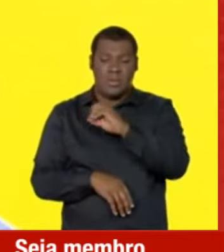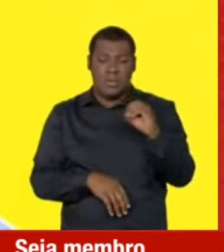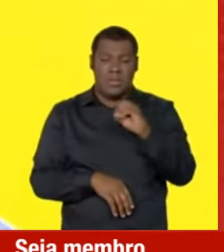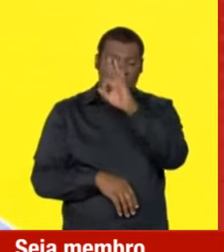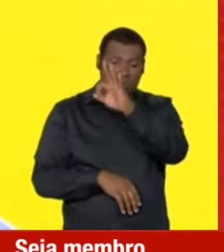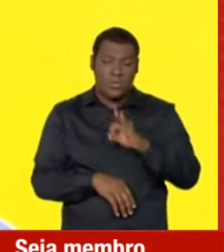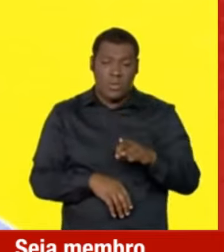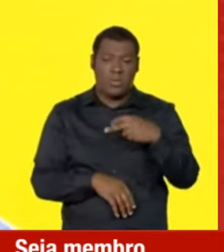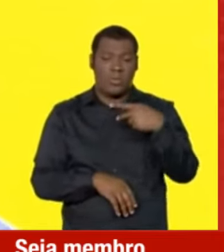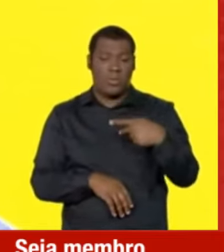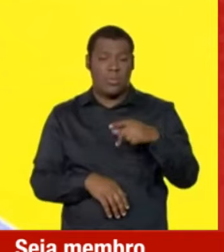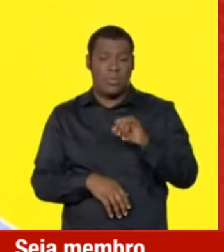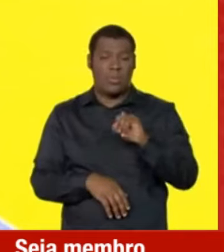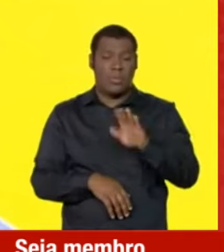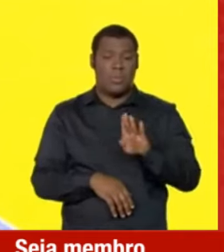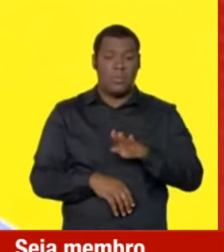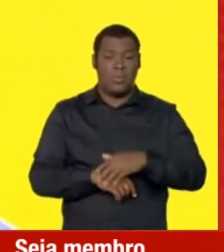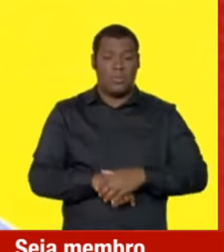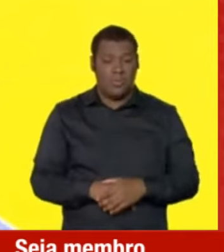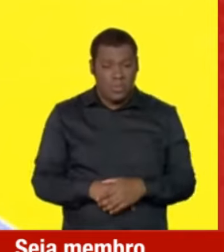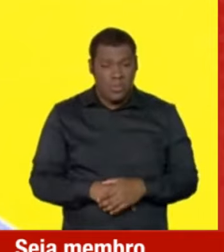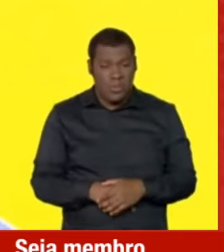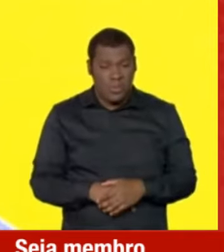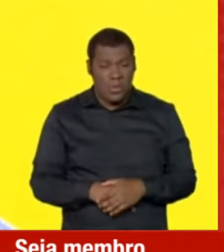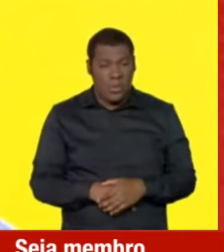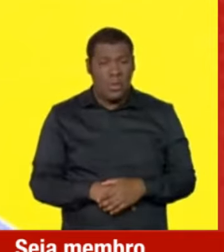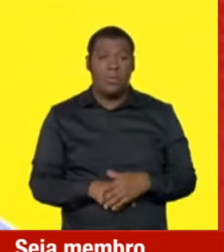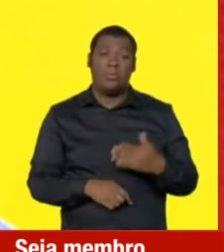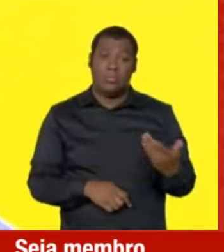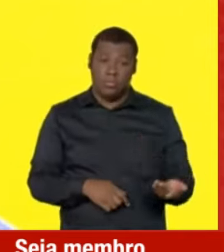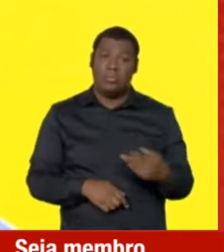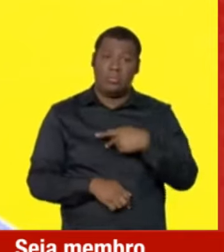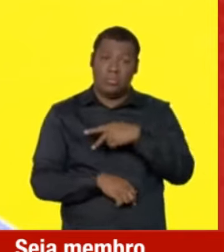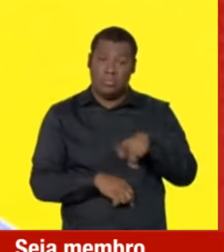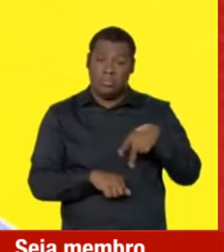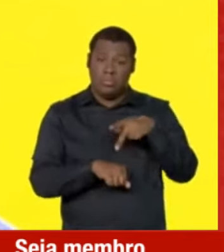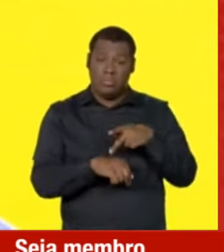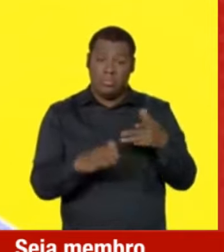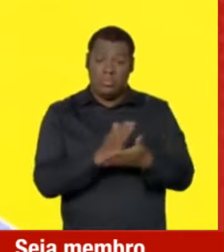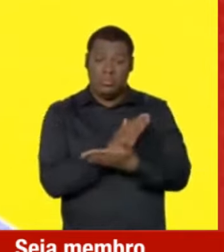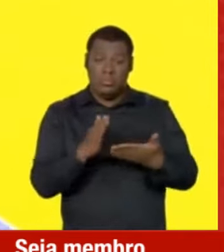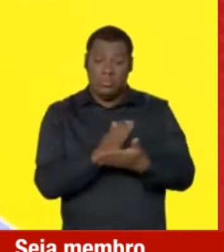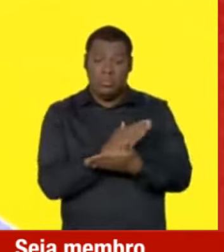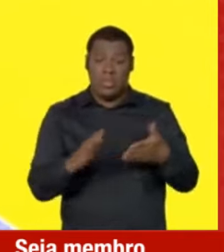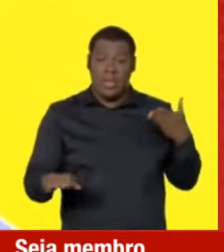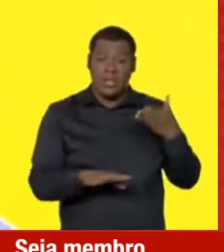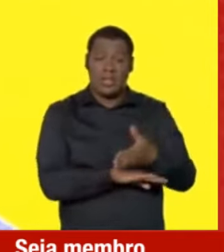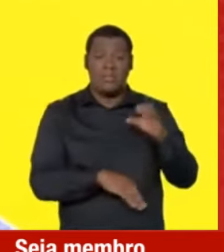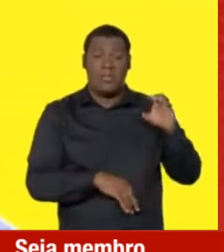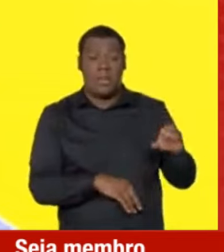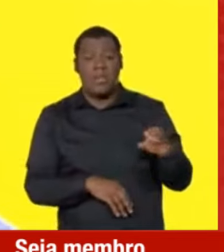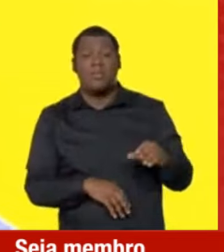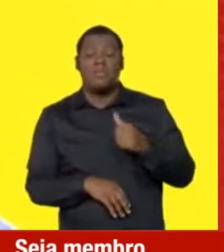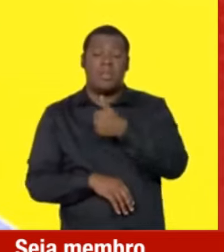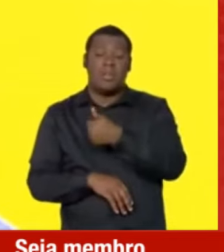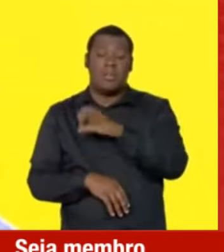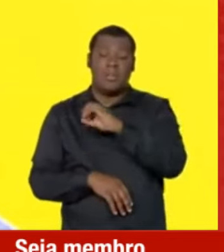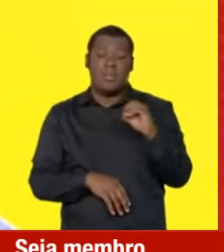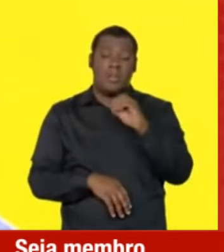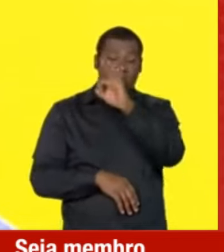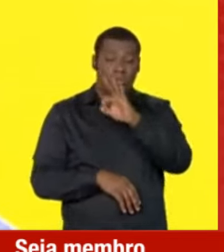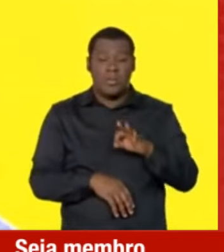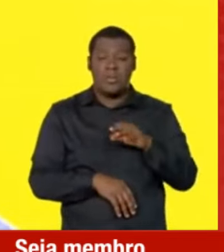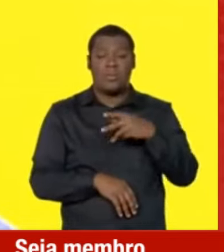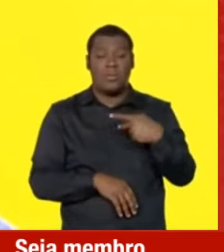PIB. Mais de 100% do seu PIB. Tem países que têm de 70% a